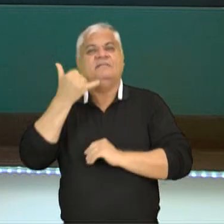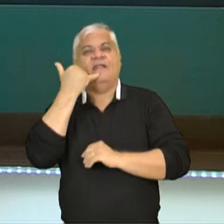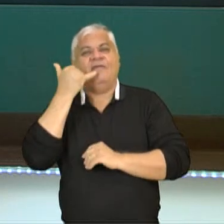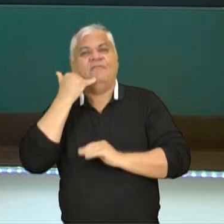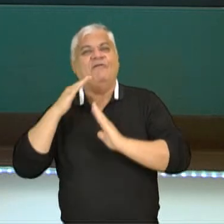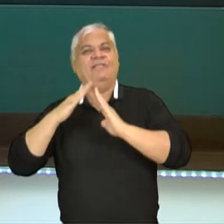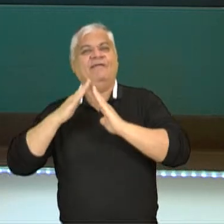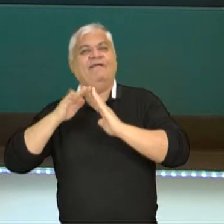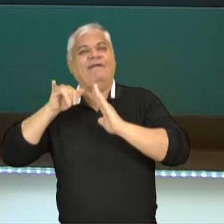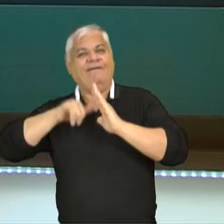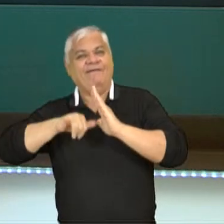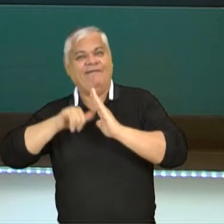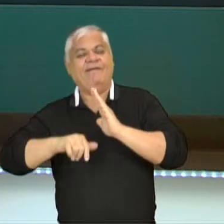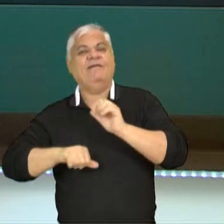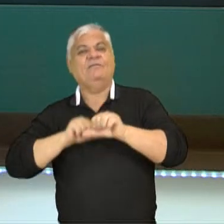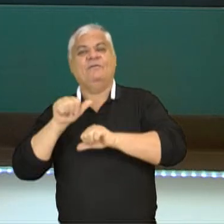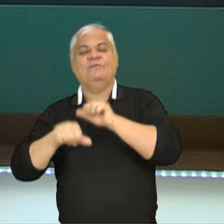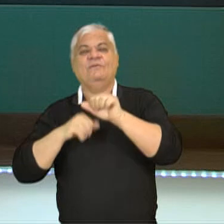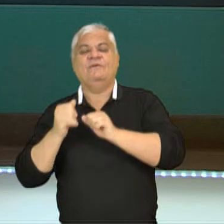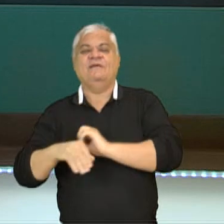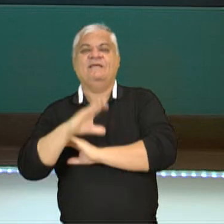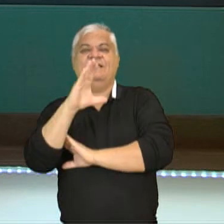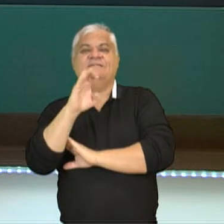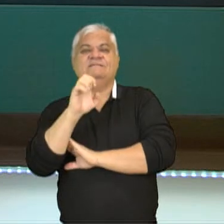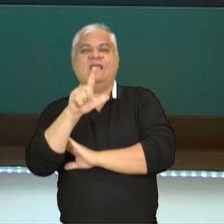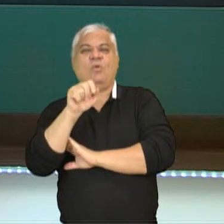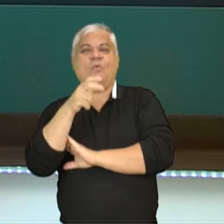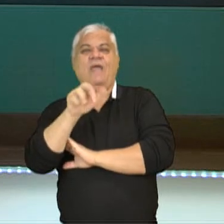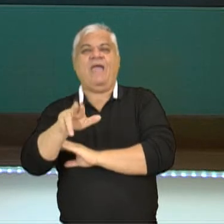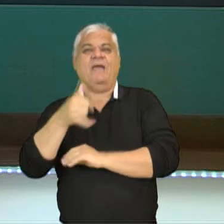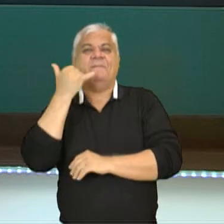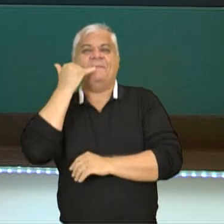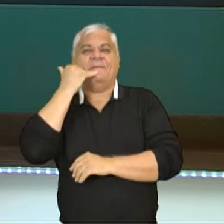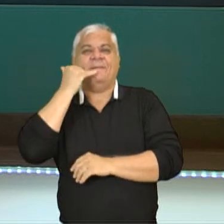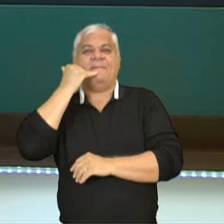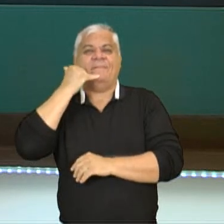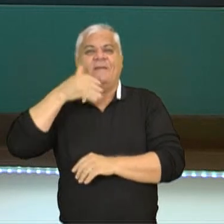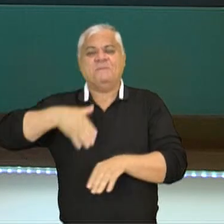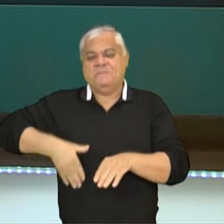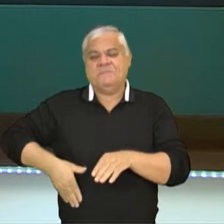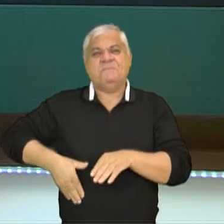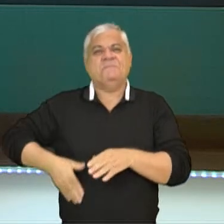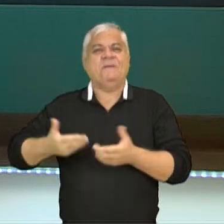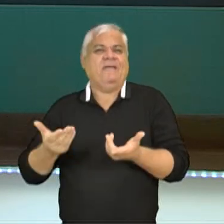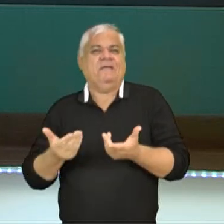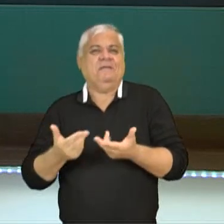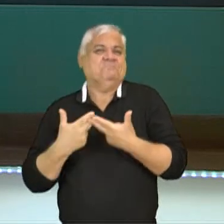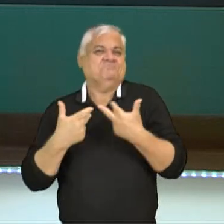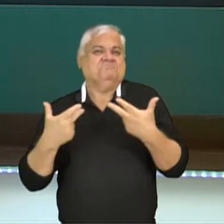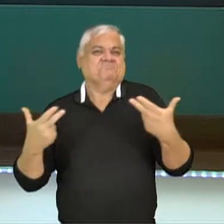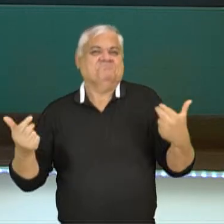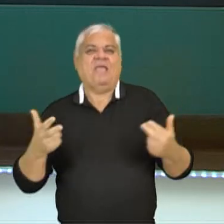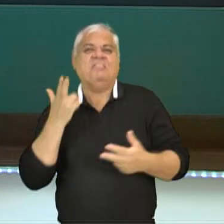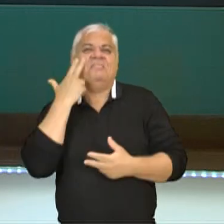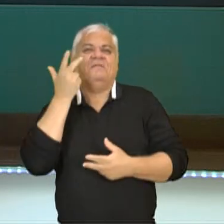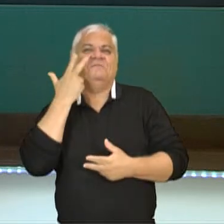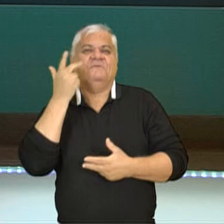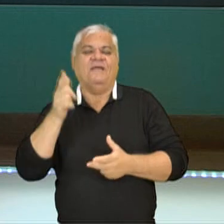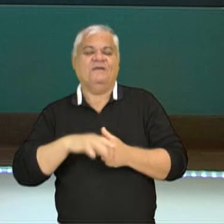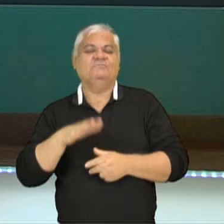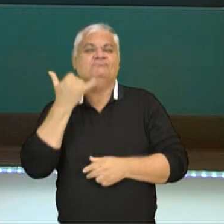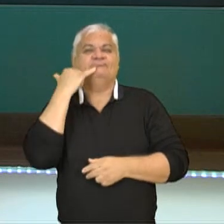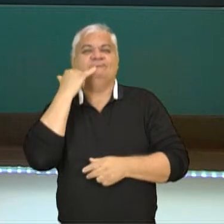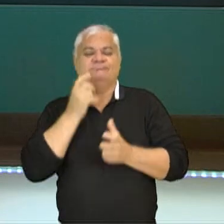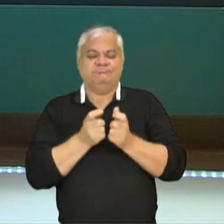casa, até virem aí os telefones celulares, né, esses equipamentos móveis. E hoje em dia a gente sabe que popularizou, a maioria